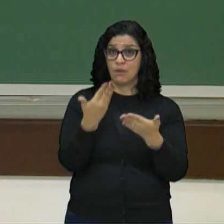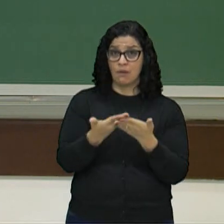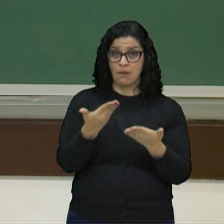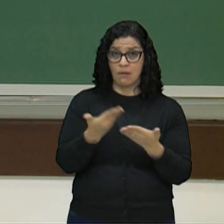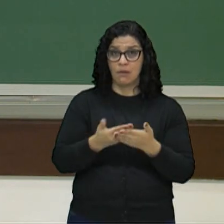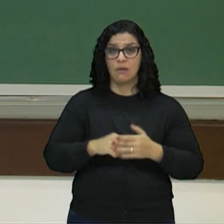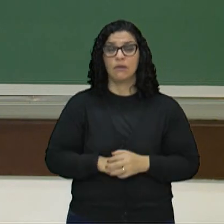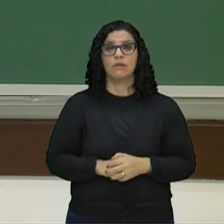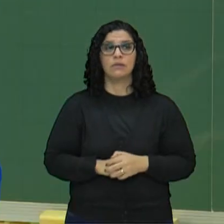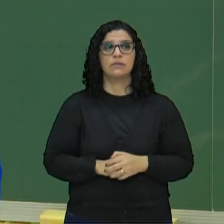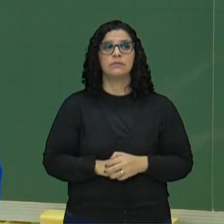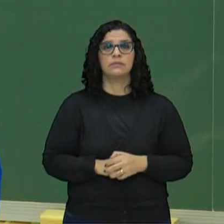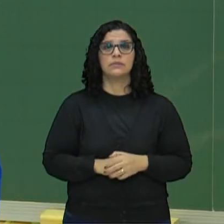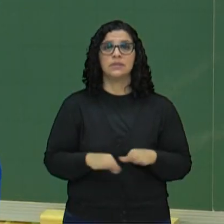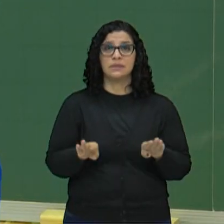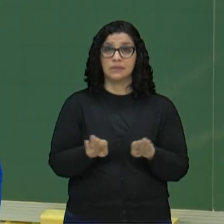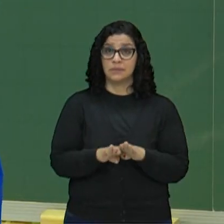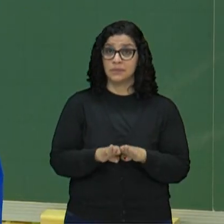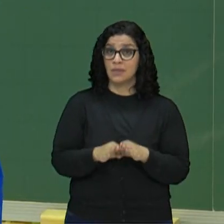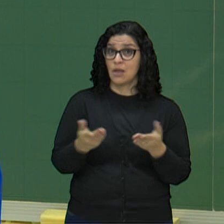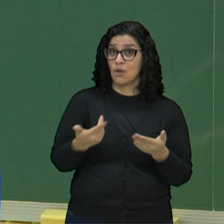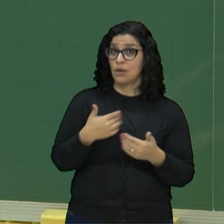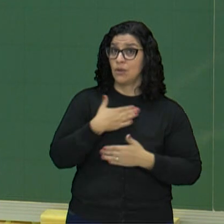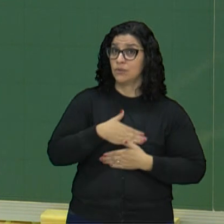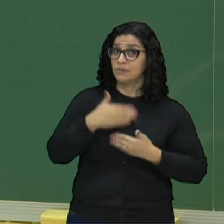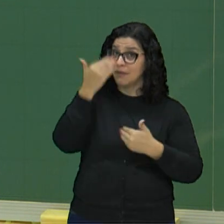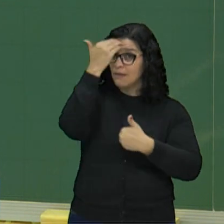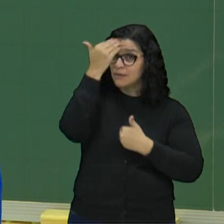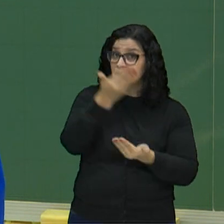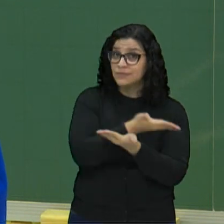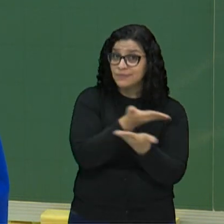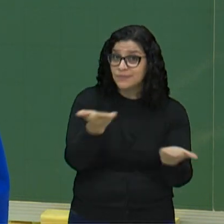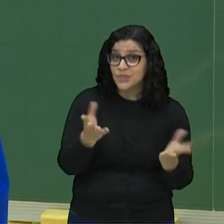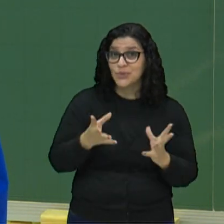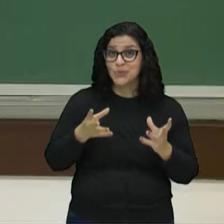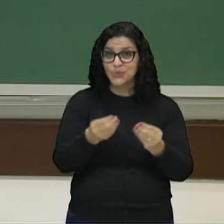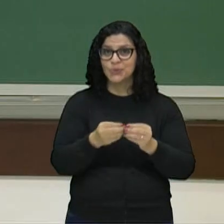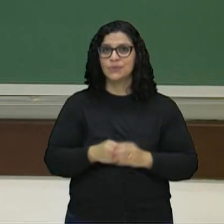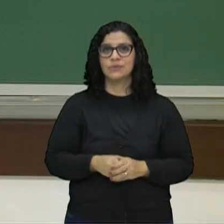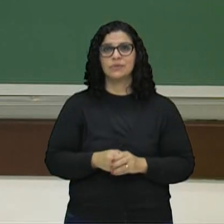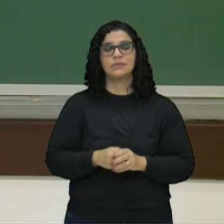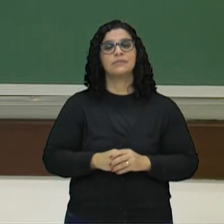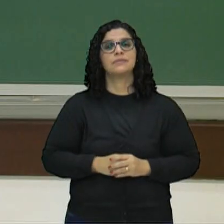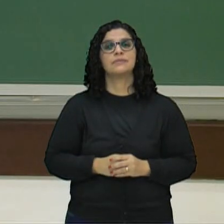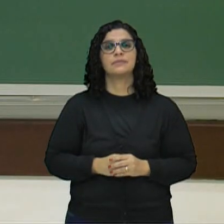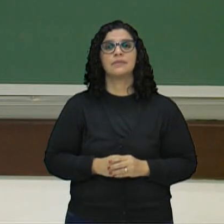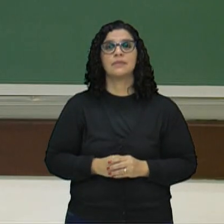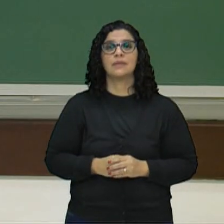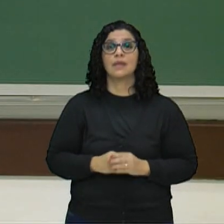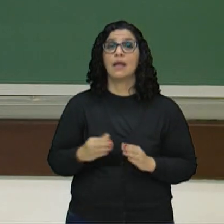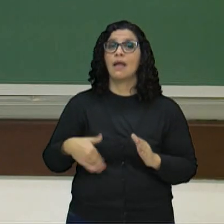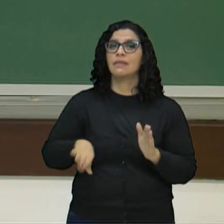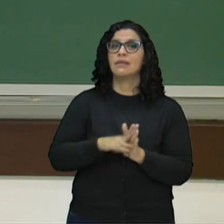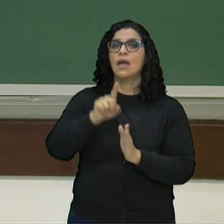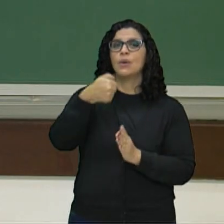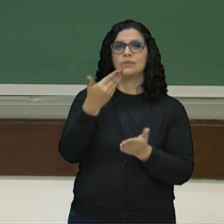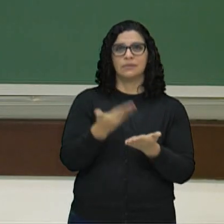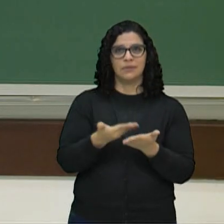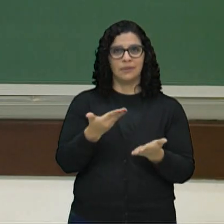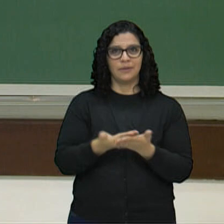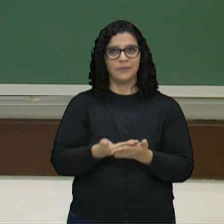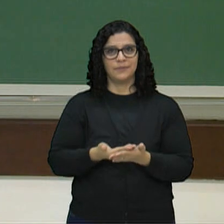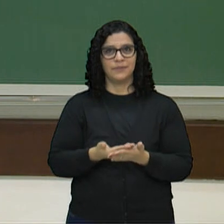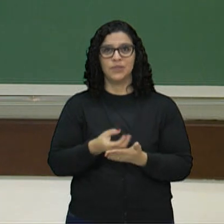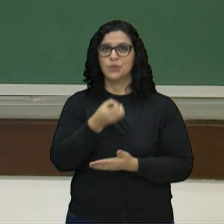a nossa aula de hoje. Eu gostaria de agradecer a todos e a todas e até a próxima